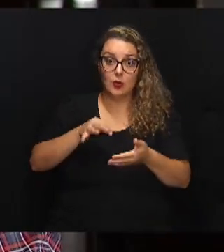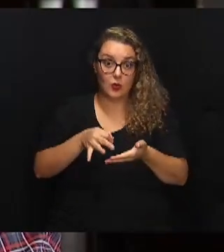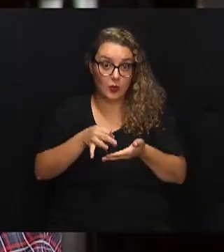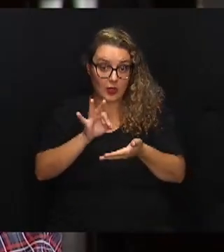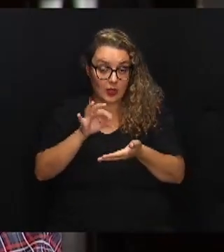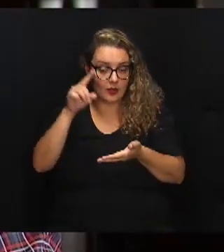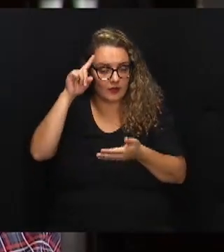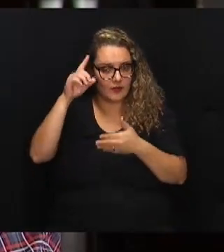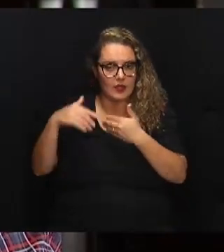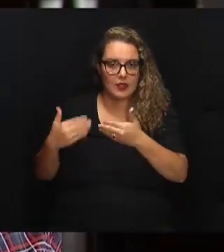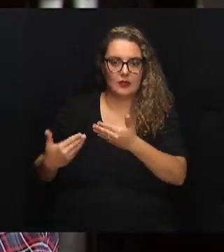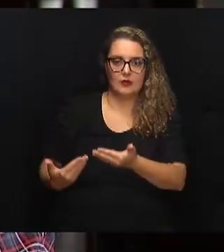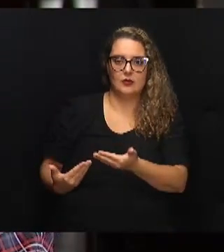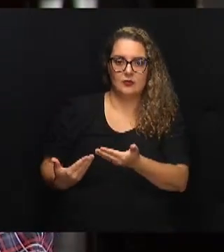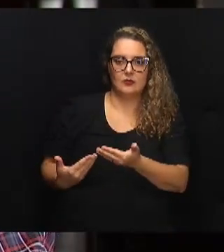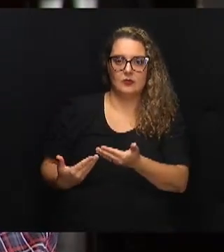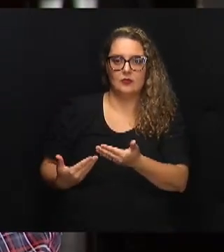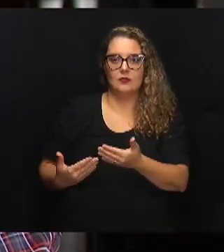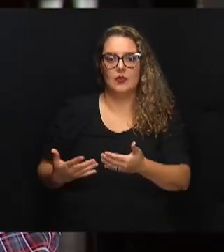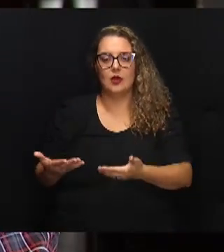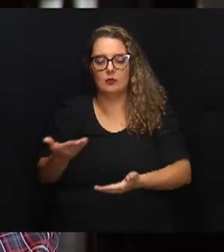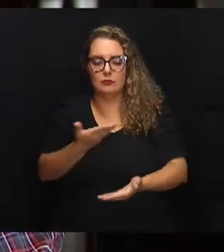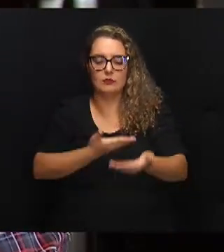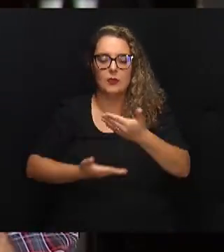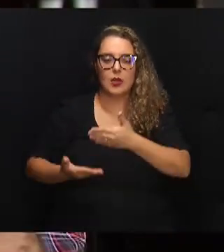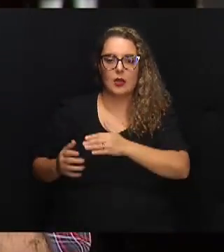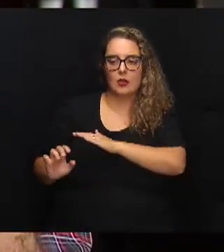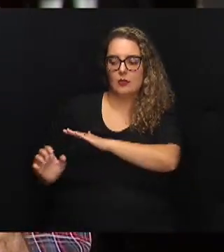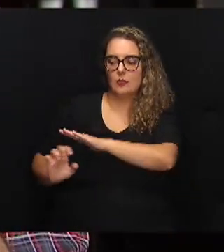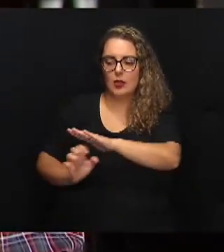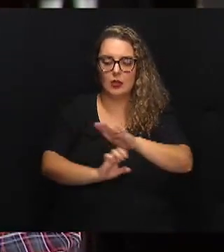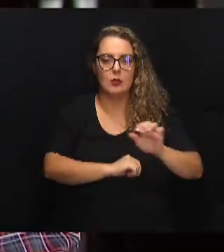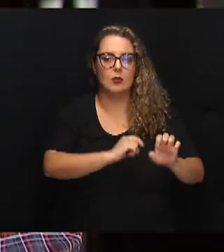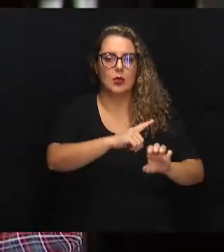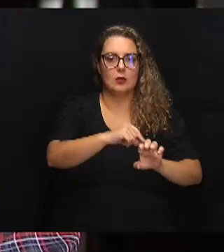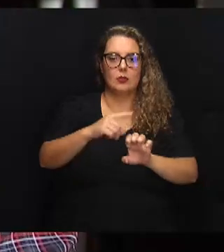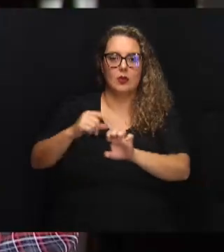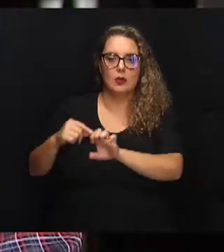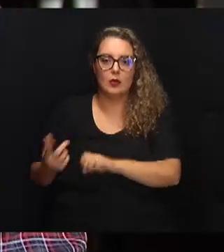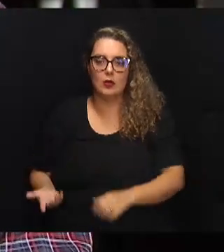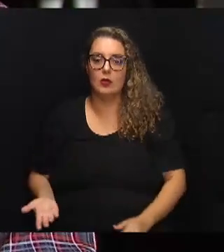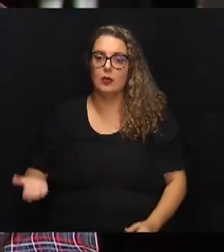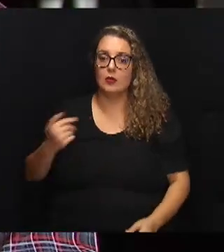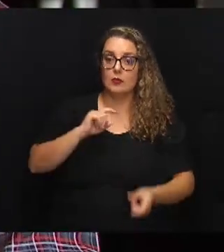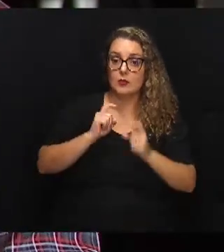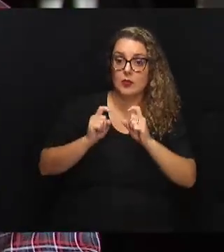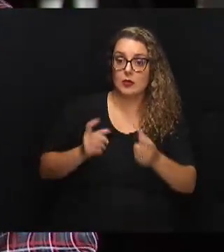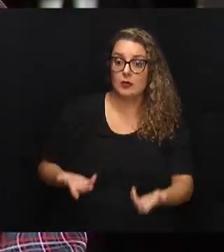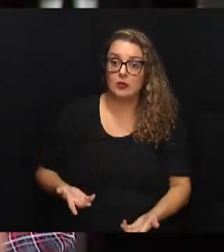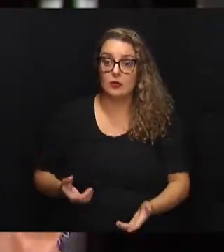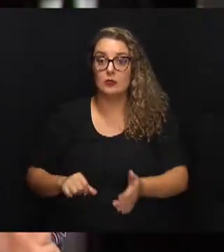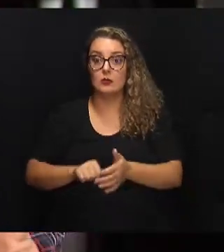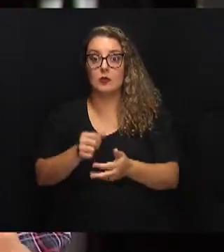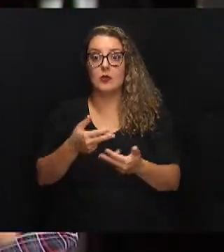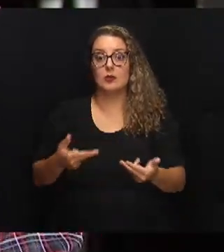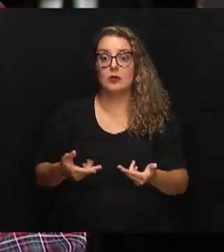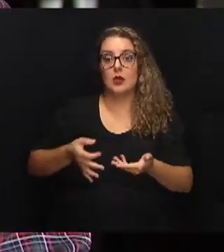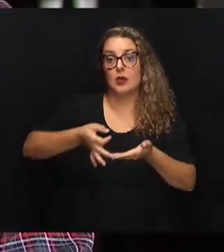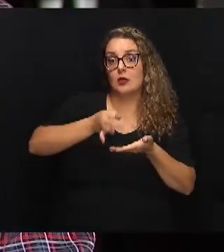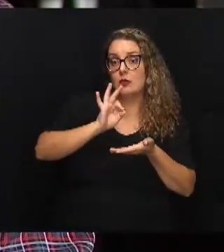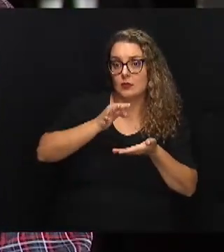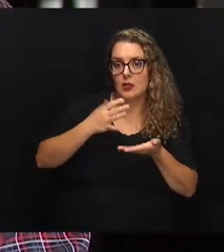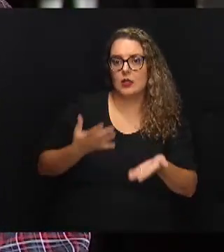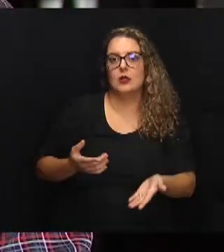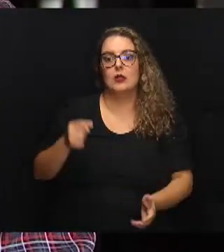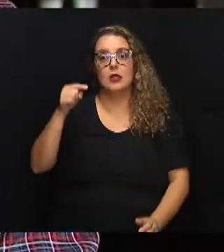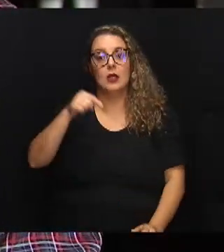dia a dia, habita muitos empreendedores, empresários, né? Empreendedor, empresário, vamos fazer uma reunião. Primeira coisa, tomar um café. Então foi